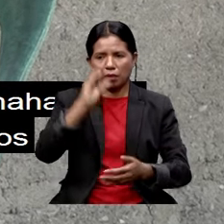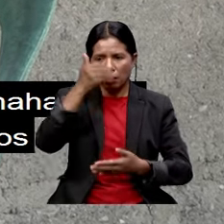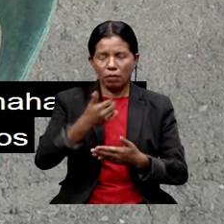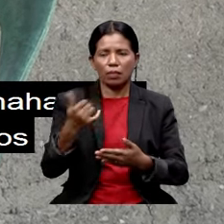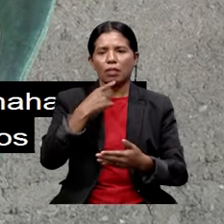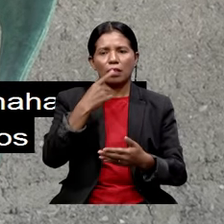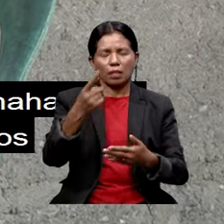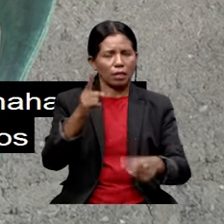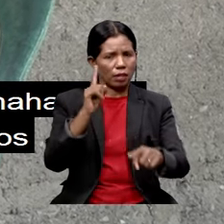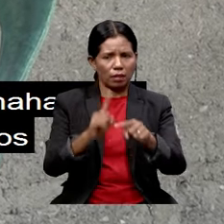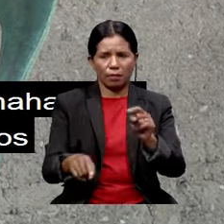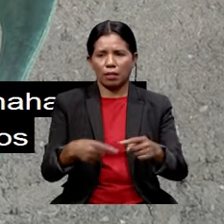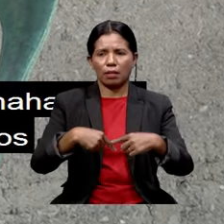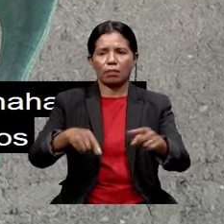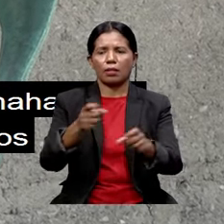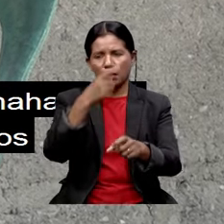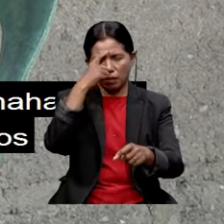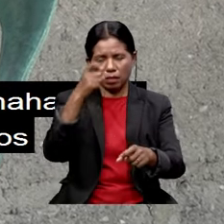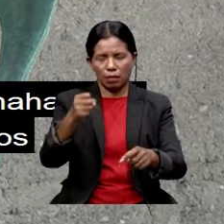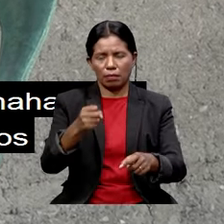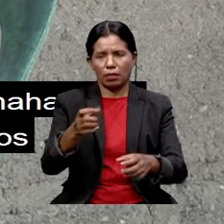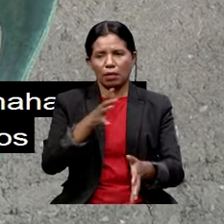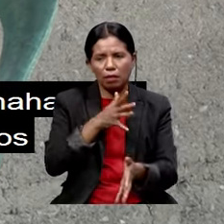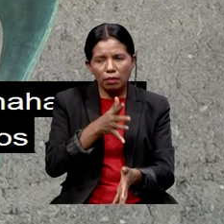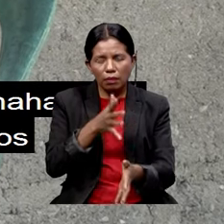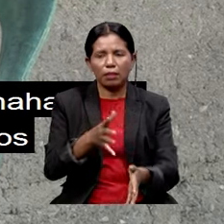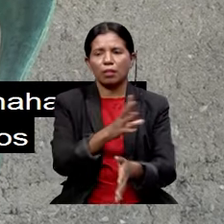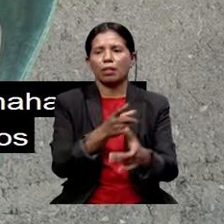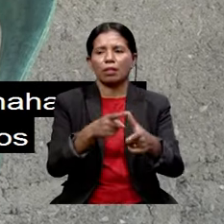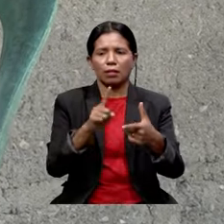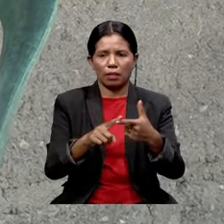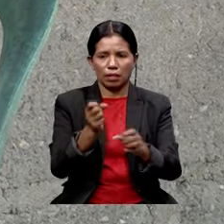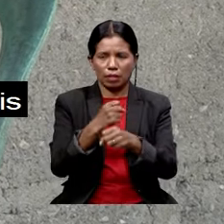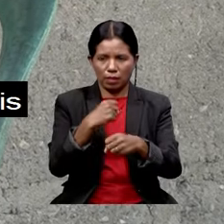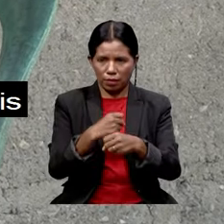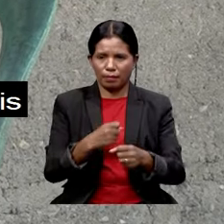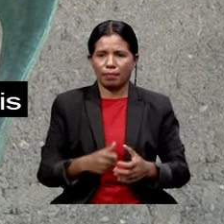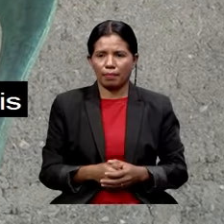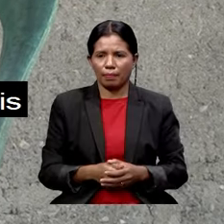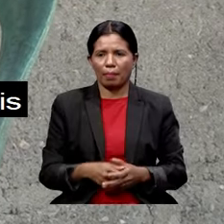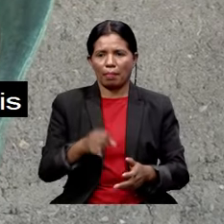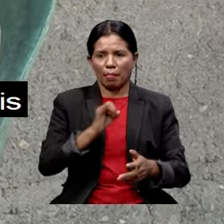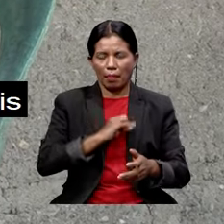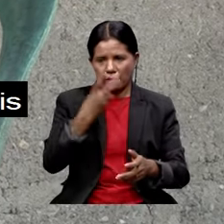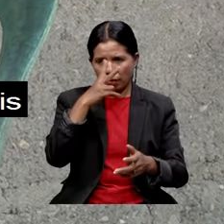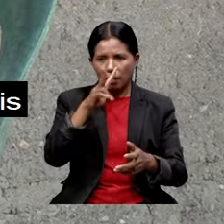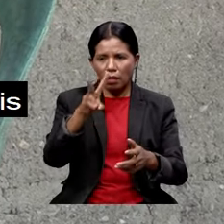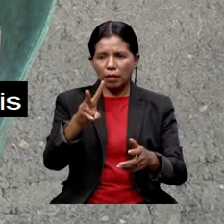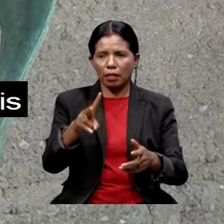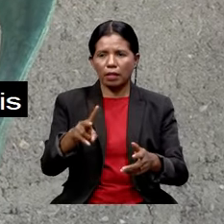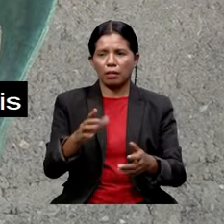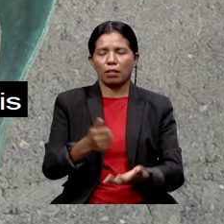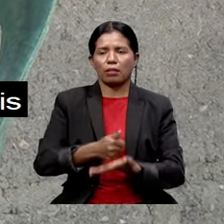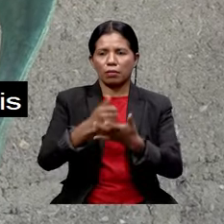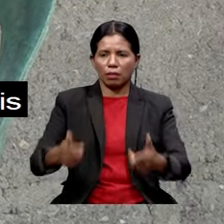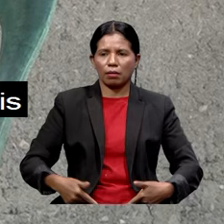haran ta palafai ta ta la vane mo ta ta pura na po i pa e luhana na fai ana fai na ra na o na na ta je